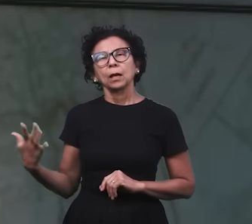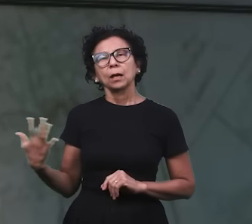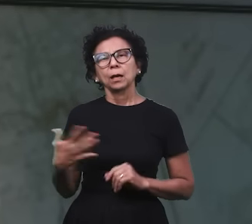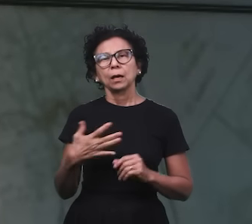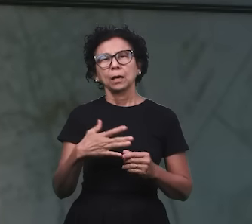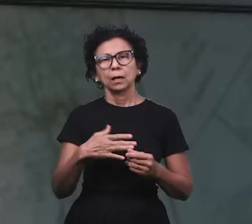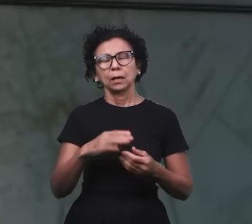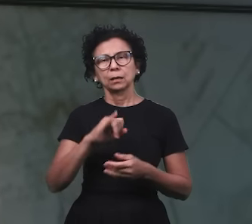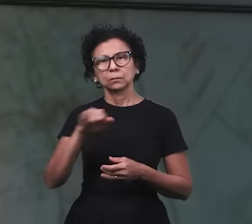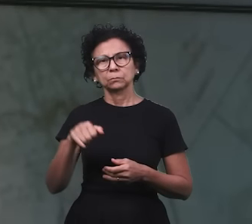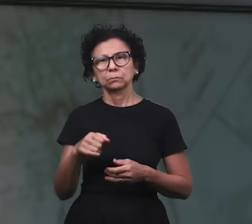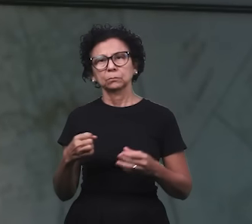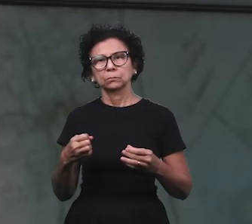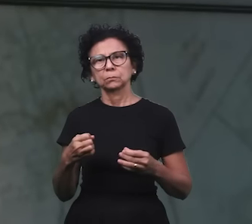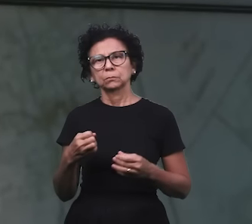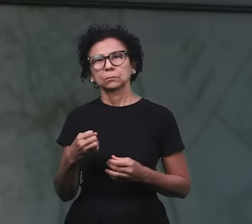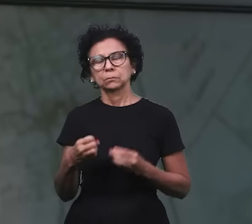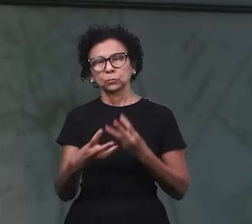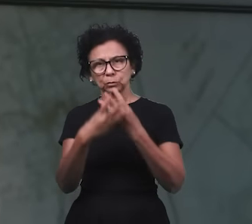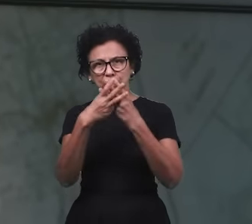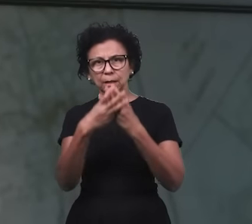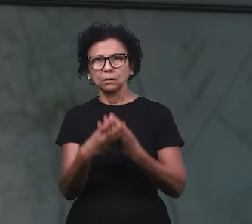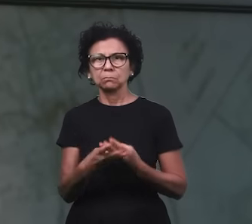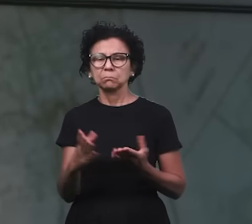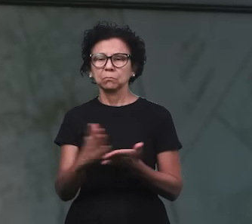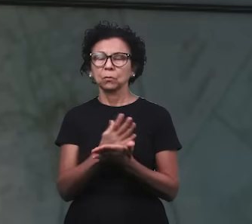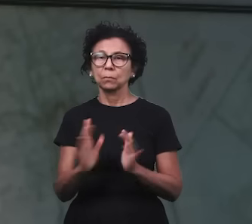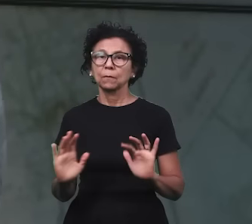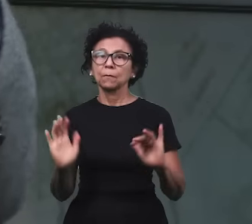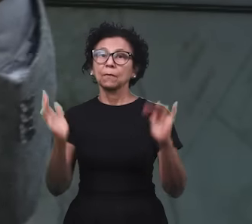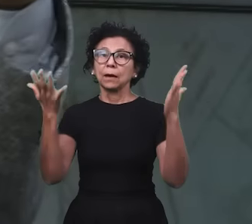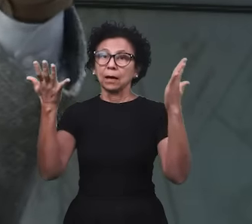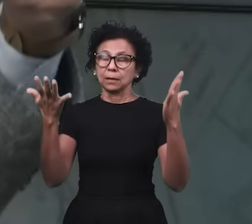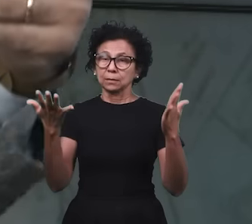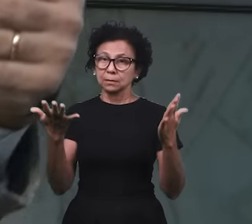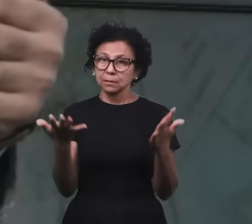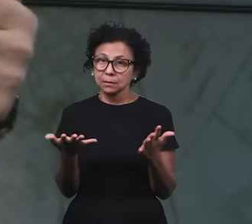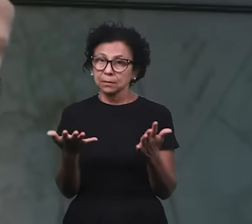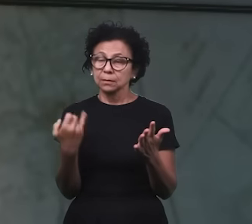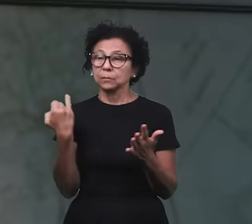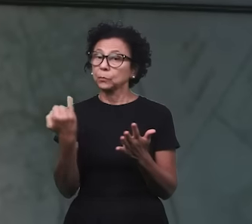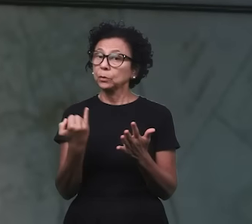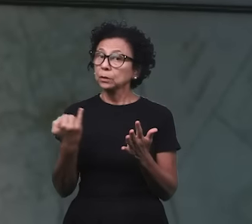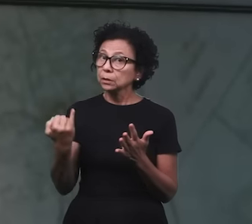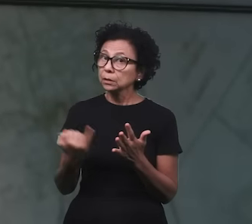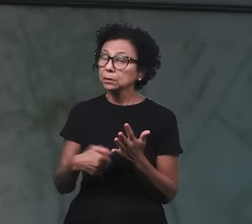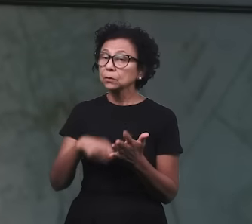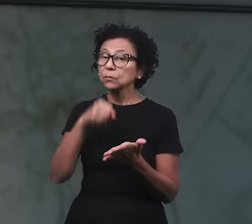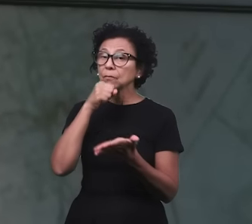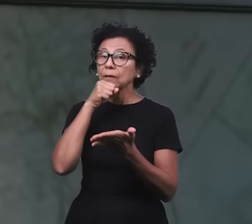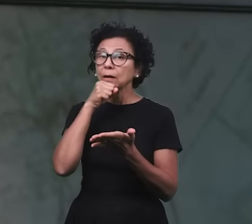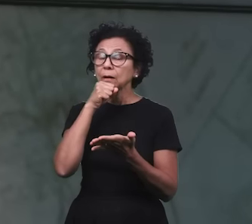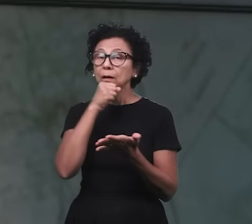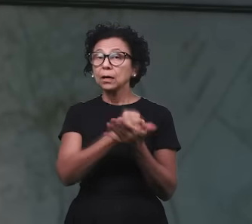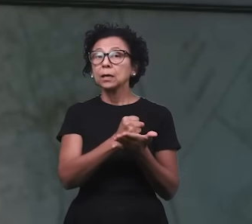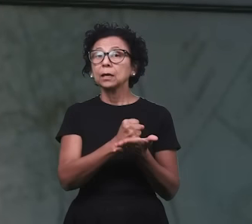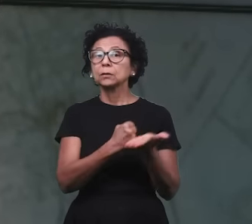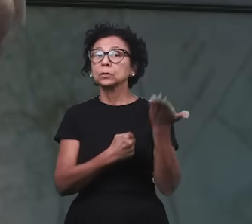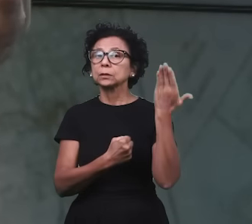dos judeus algumas festas importantes que desde os dias do Velho Testamento eram